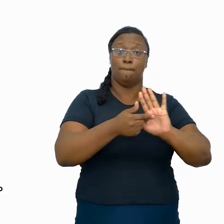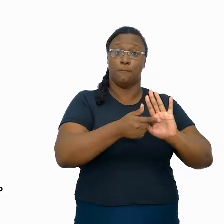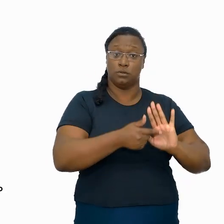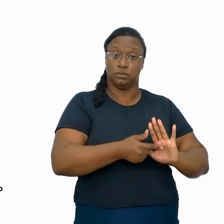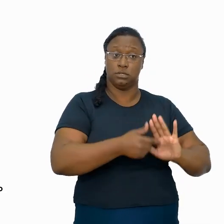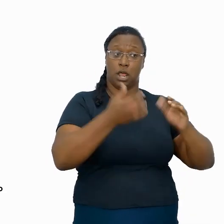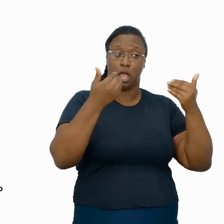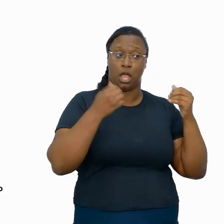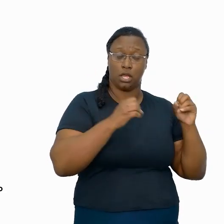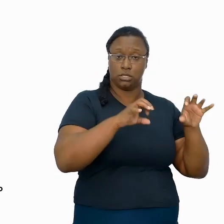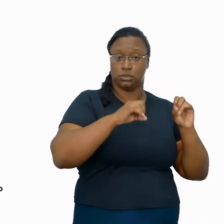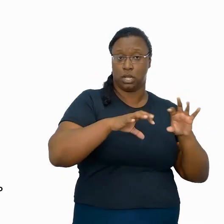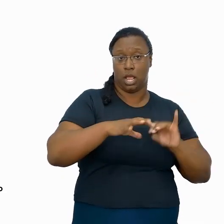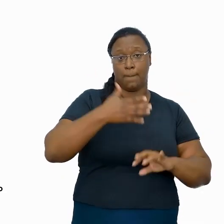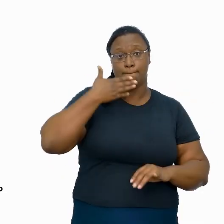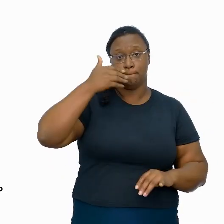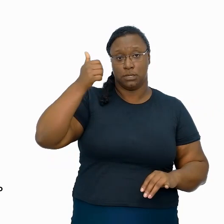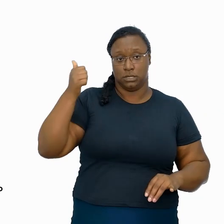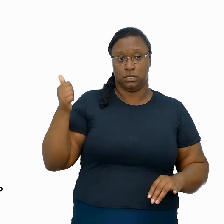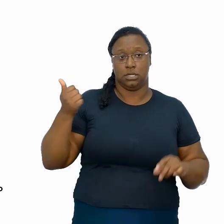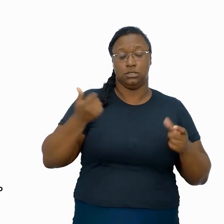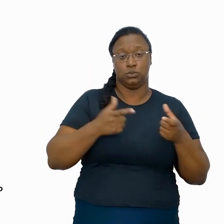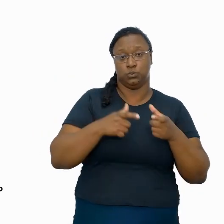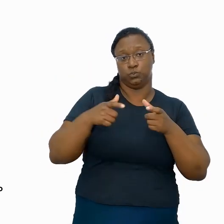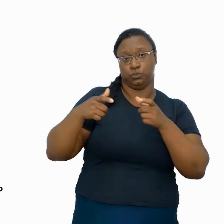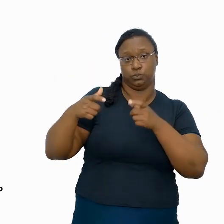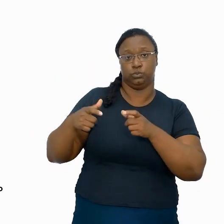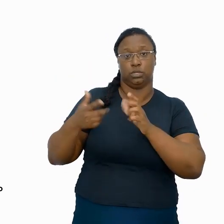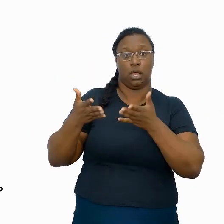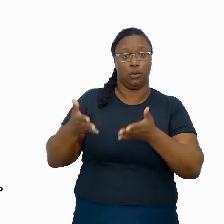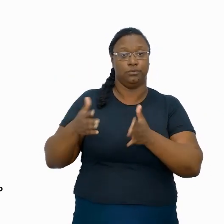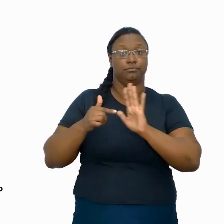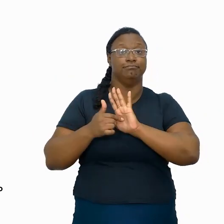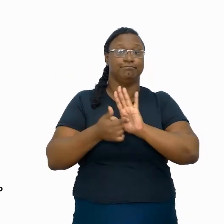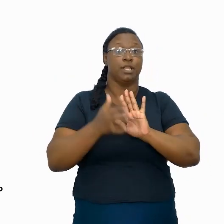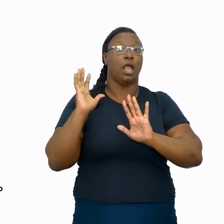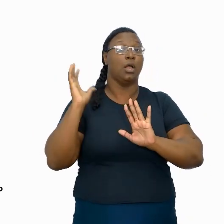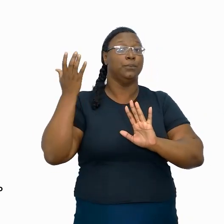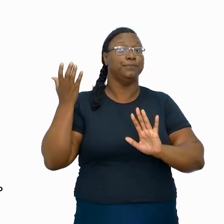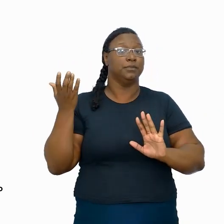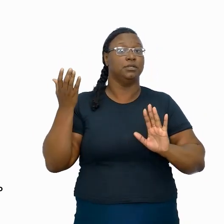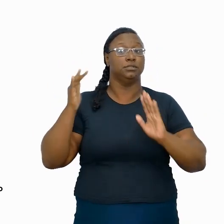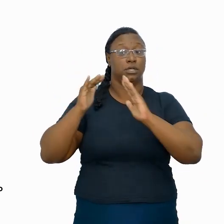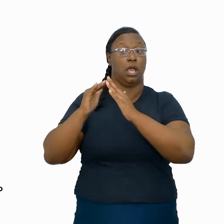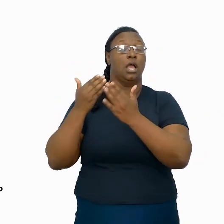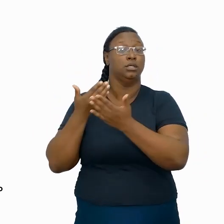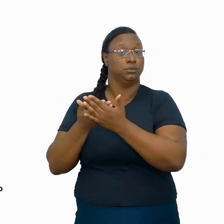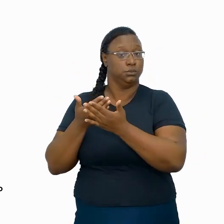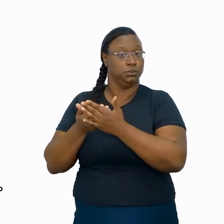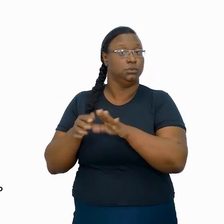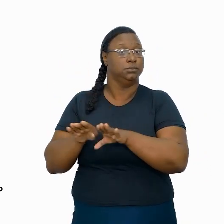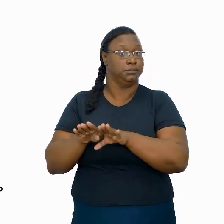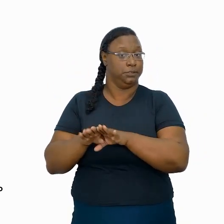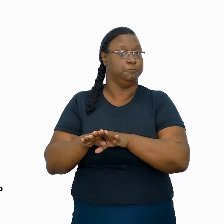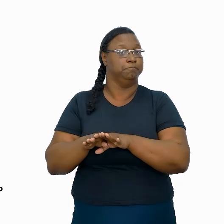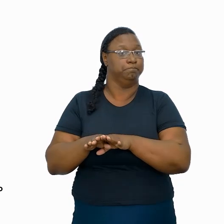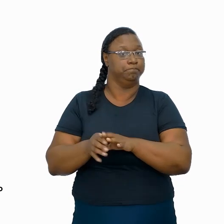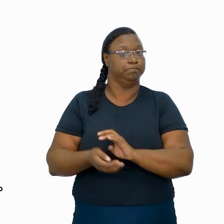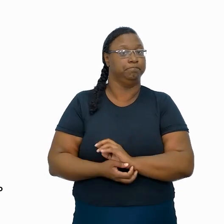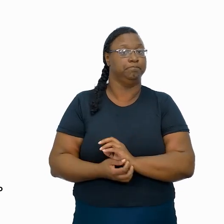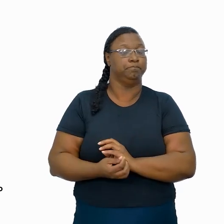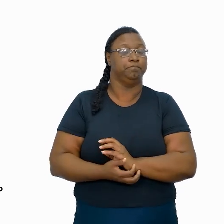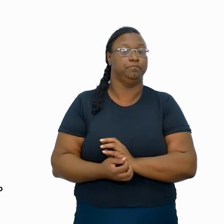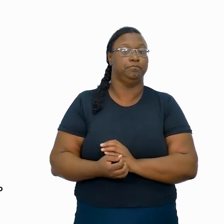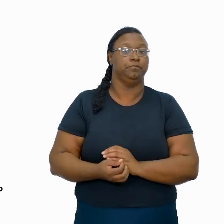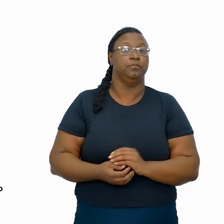e definir possibilidades de socialização de acordo com a realidade aí da escola, né? Então, seria o quê, né?